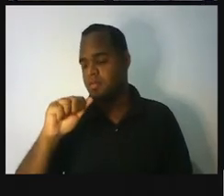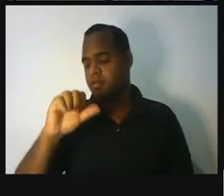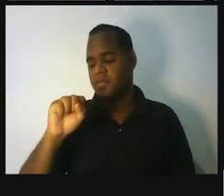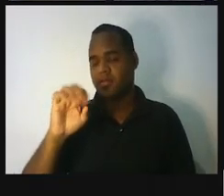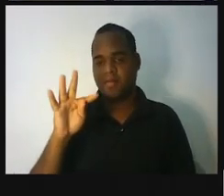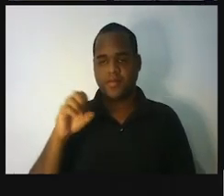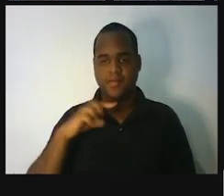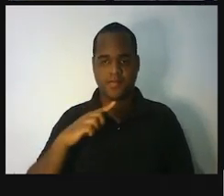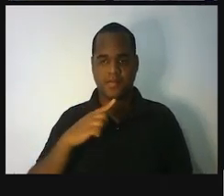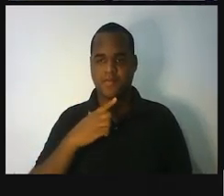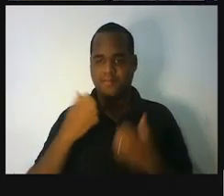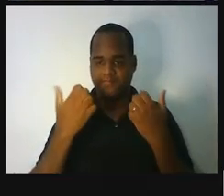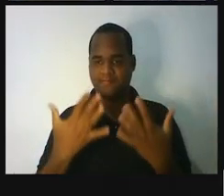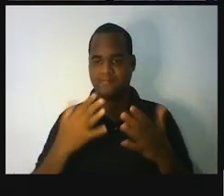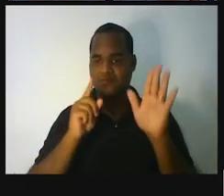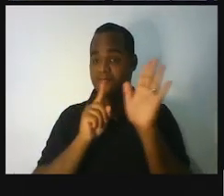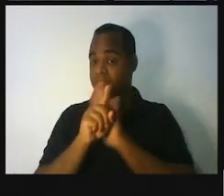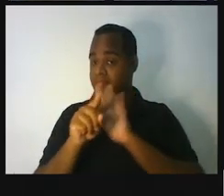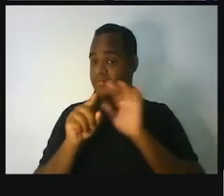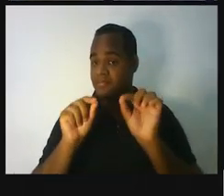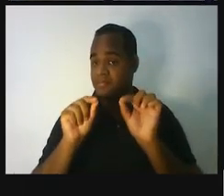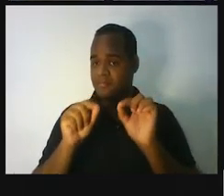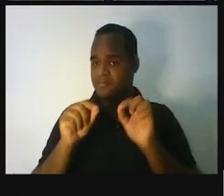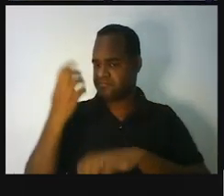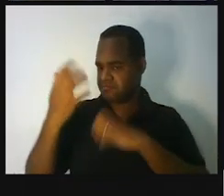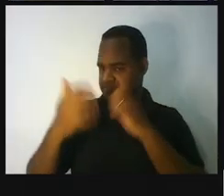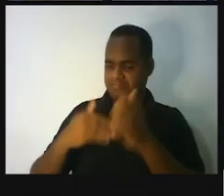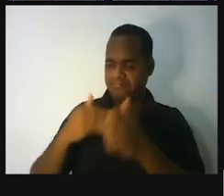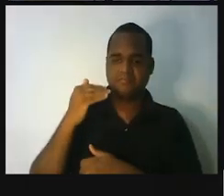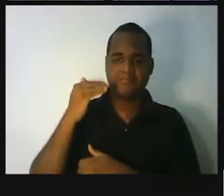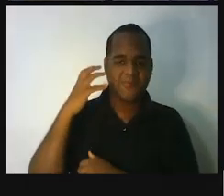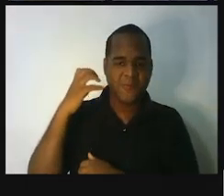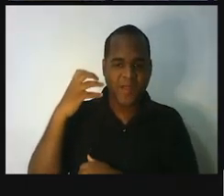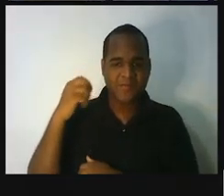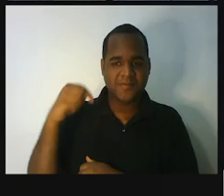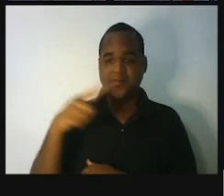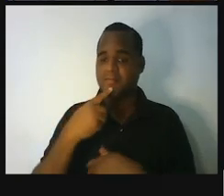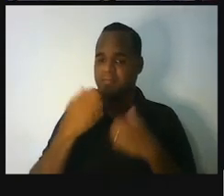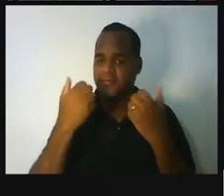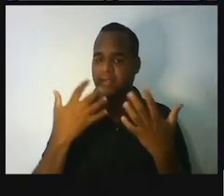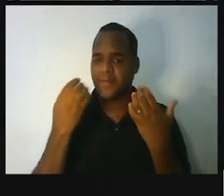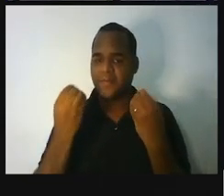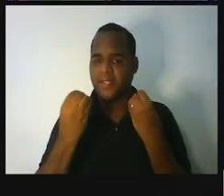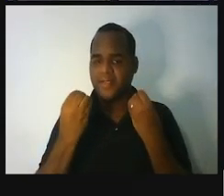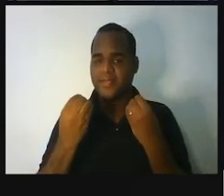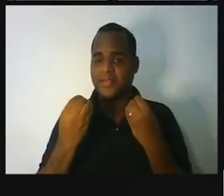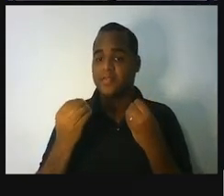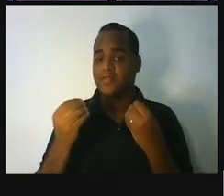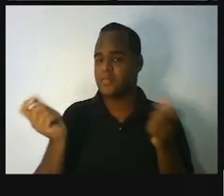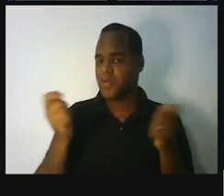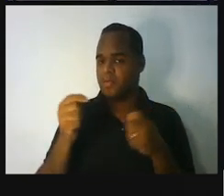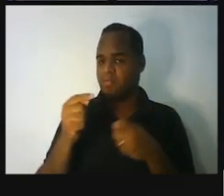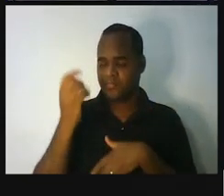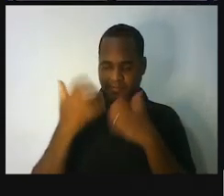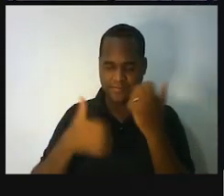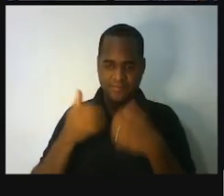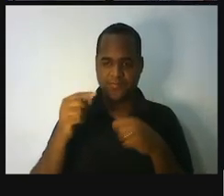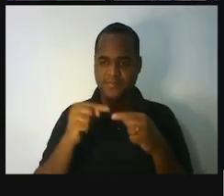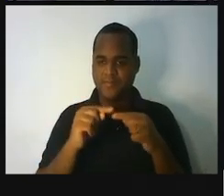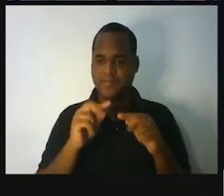eu trago essa pergunta: para que matemática? E trago, claro, uma resposta para essa